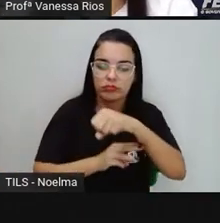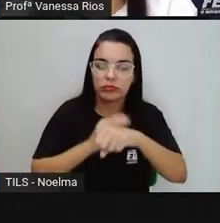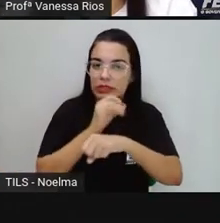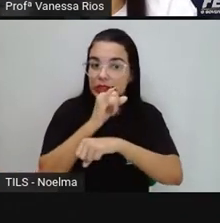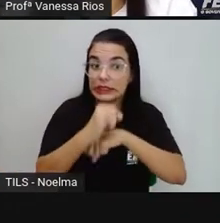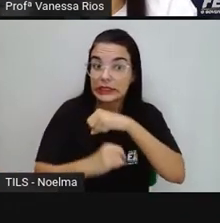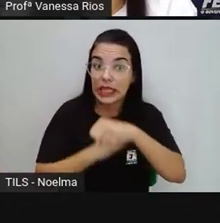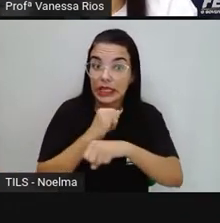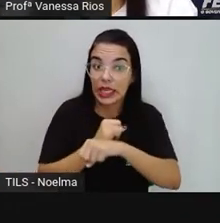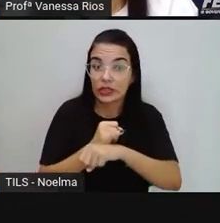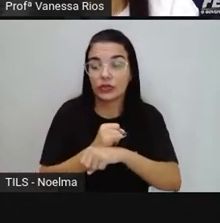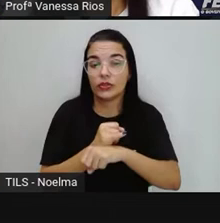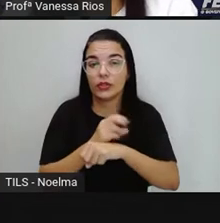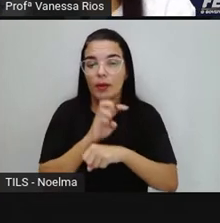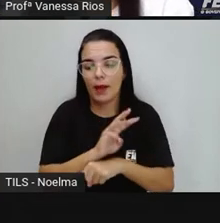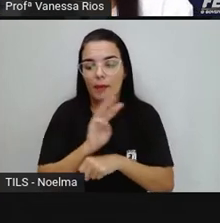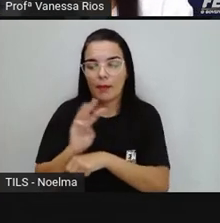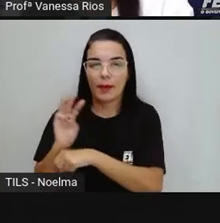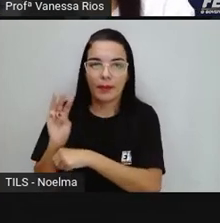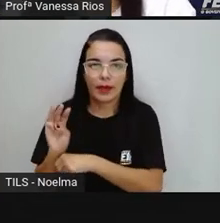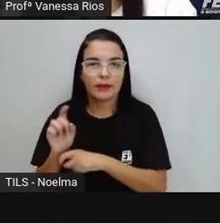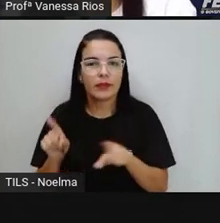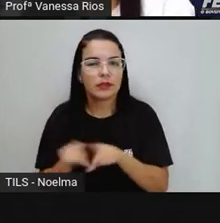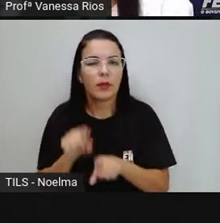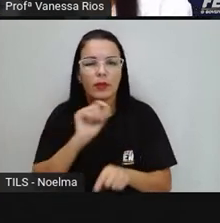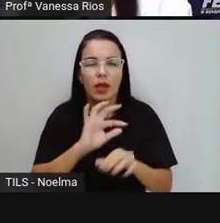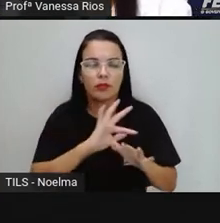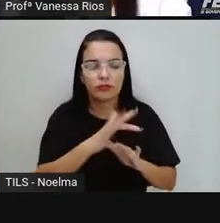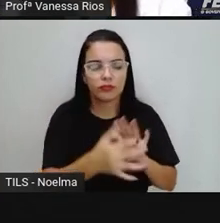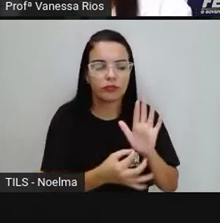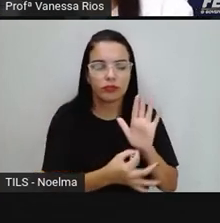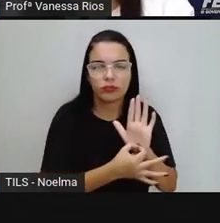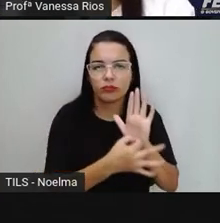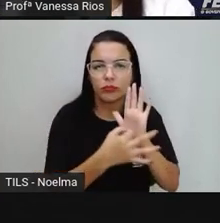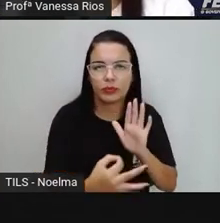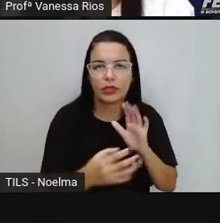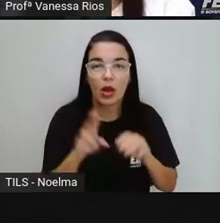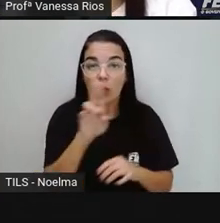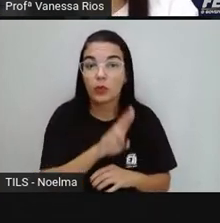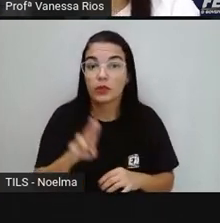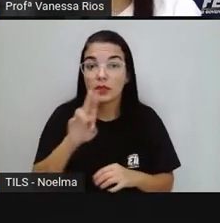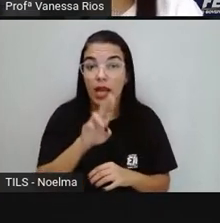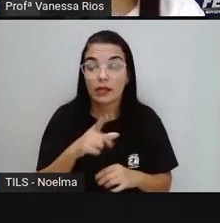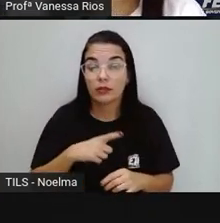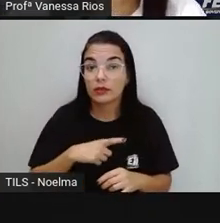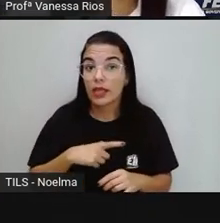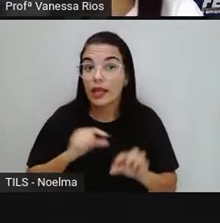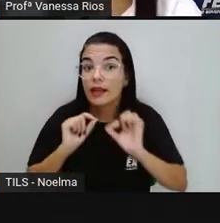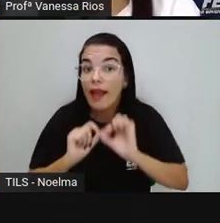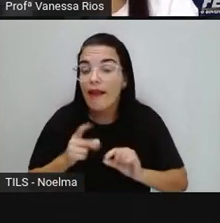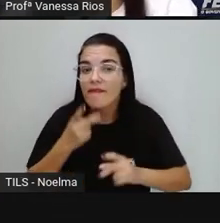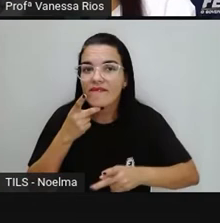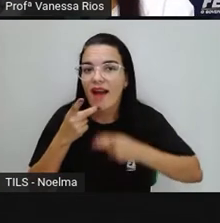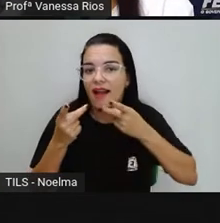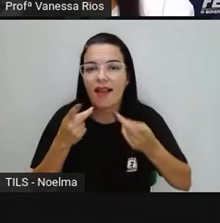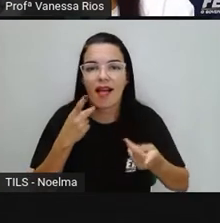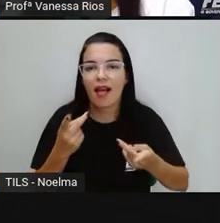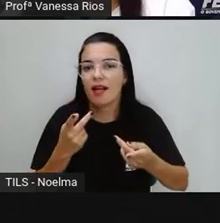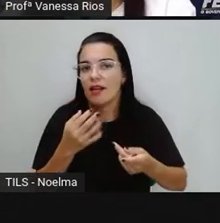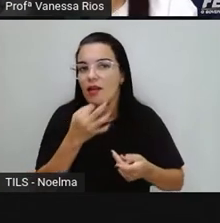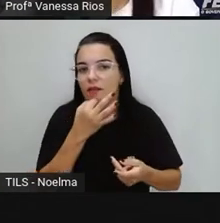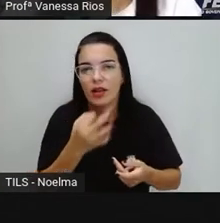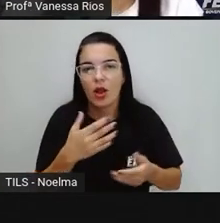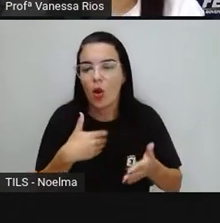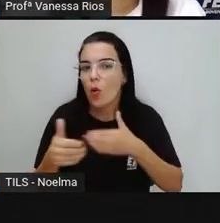internet. Os vlogs de crítica são utilizados para expressar opinião sobre determinada